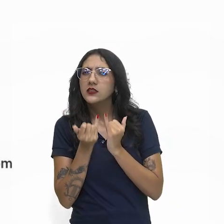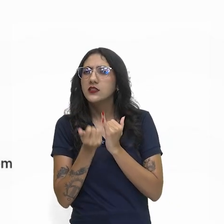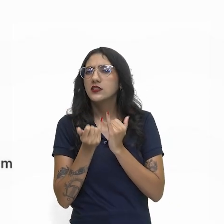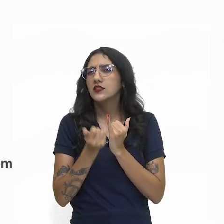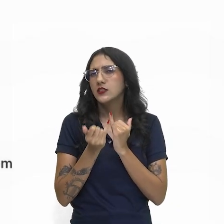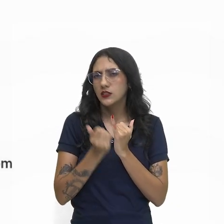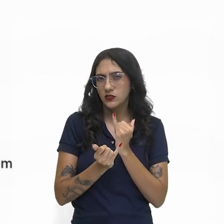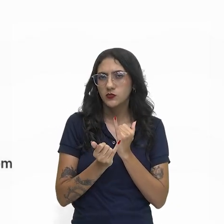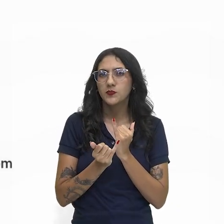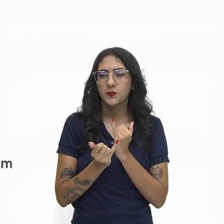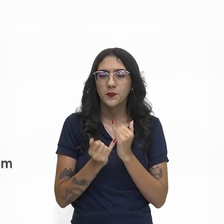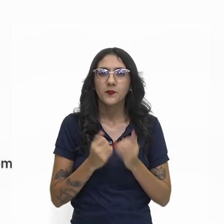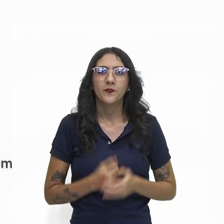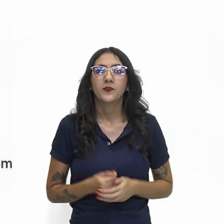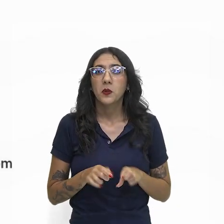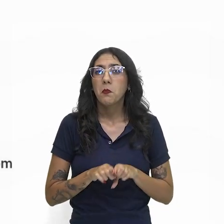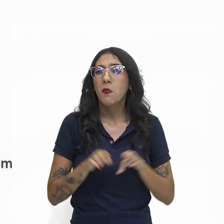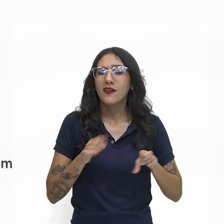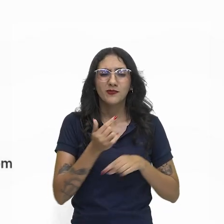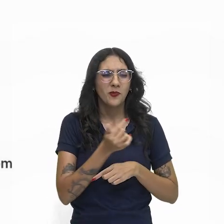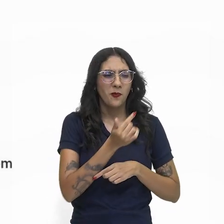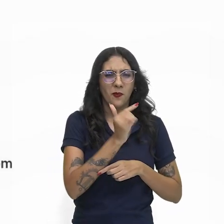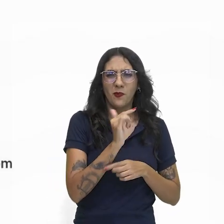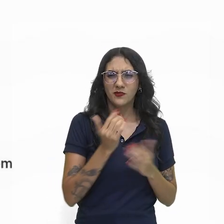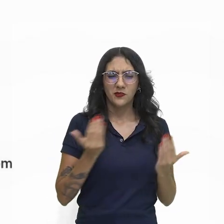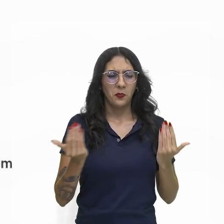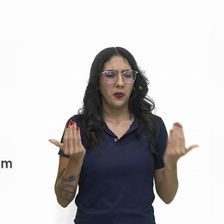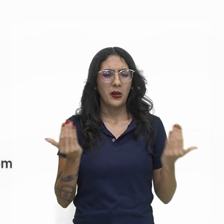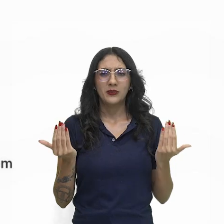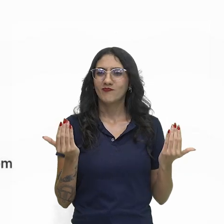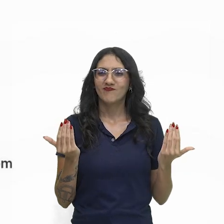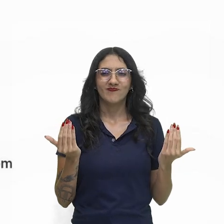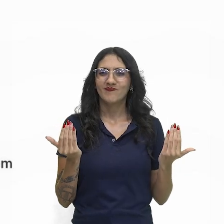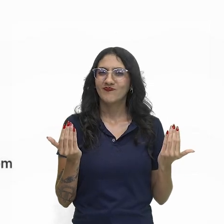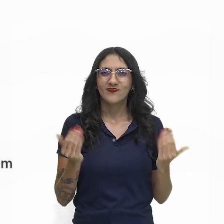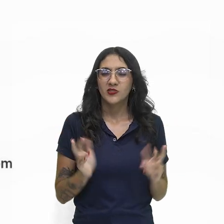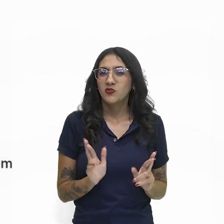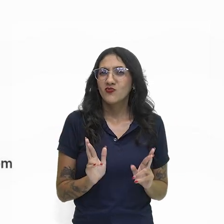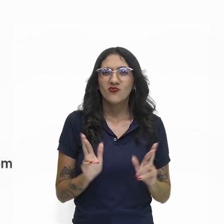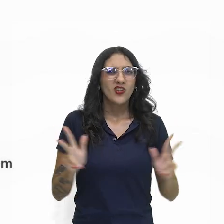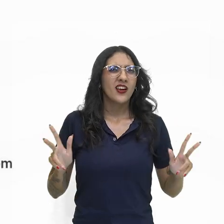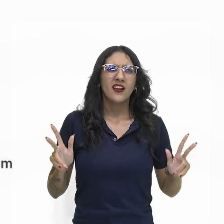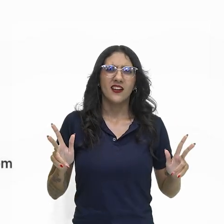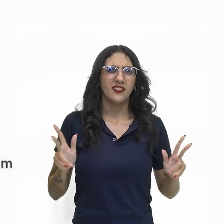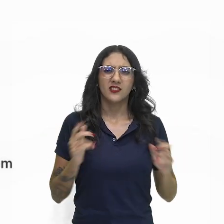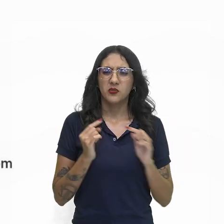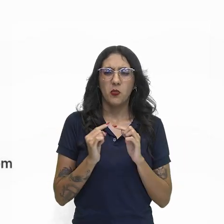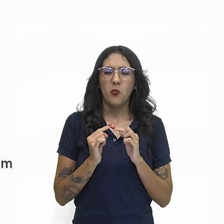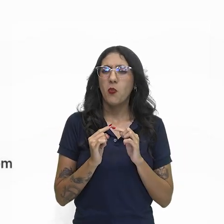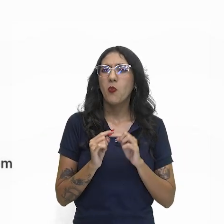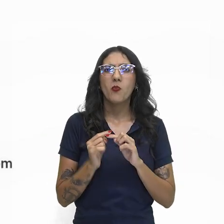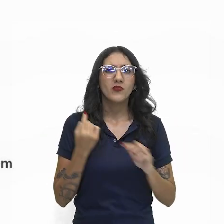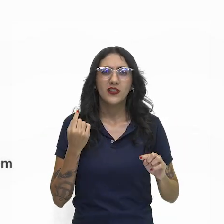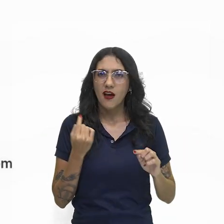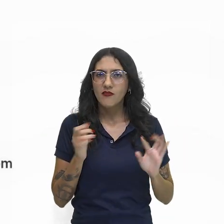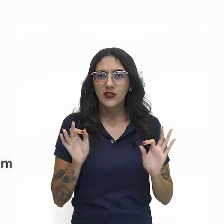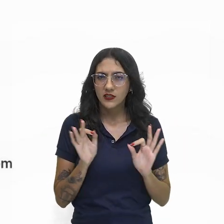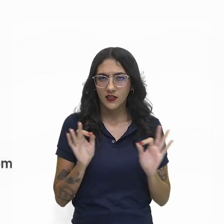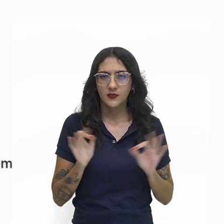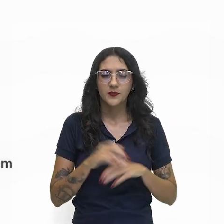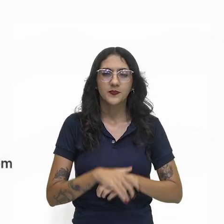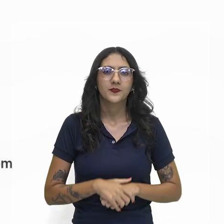os cálculos, mas para outros planetas era completamente sem nenhum